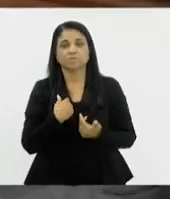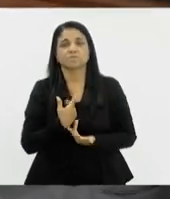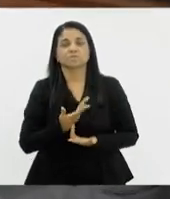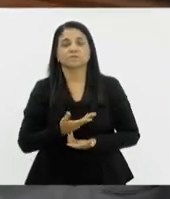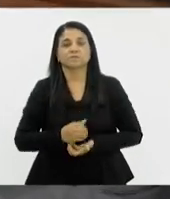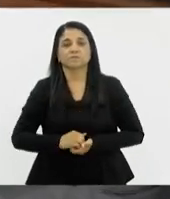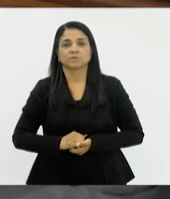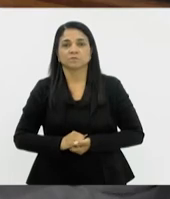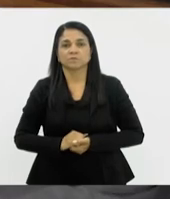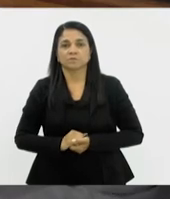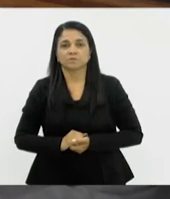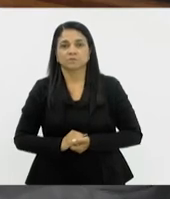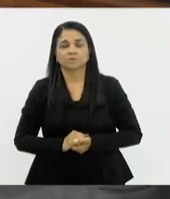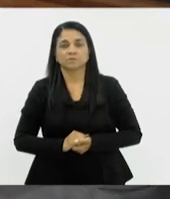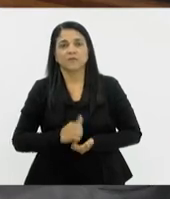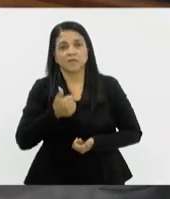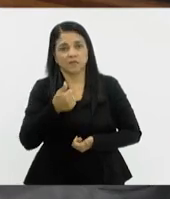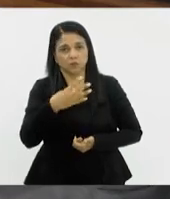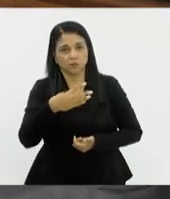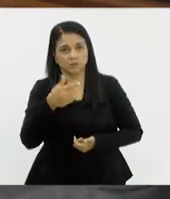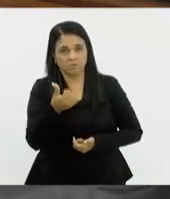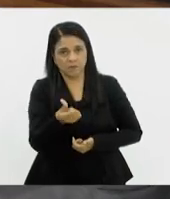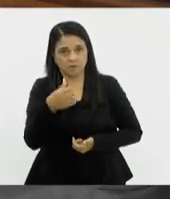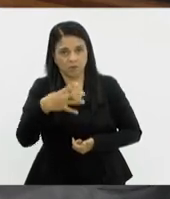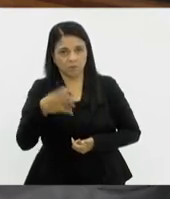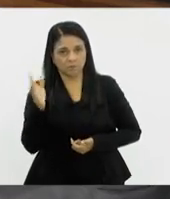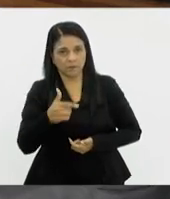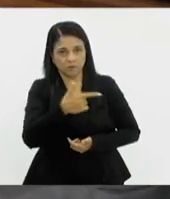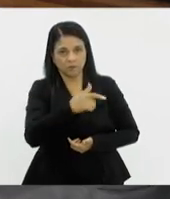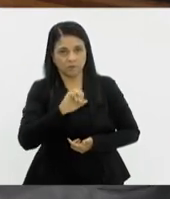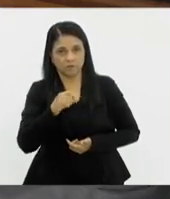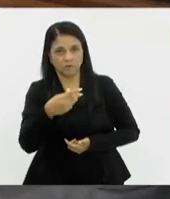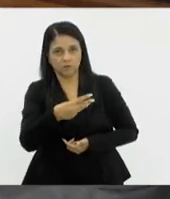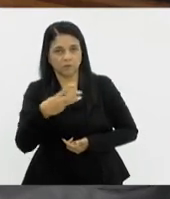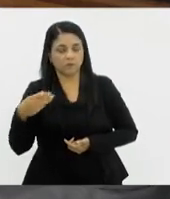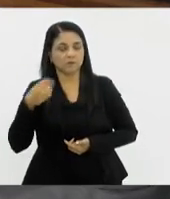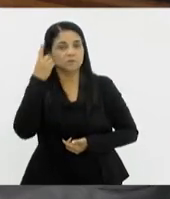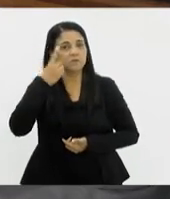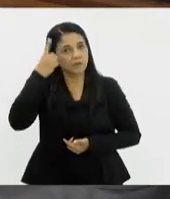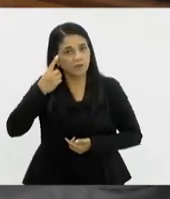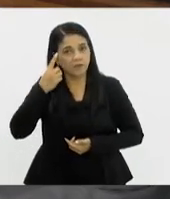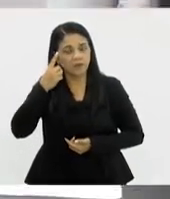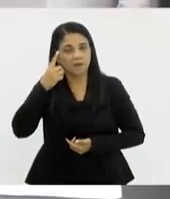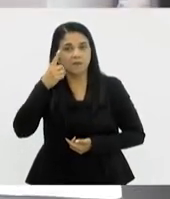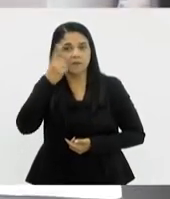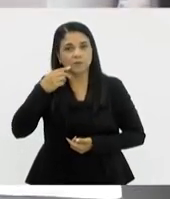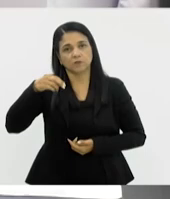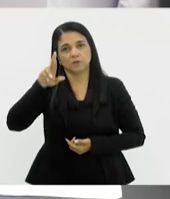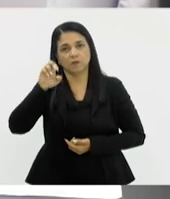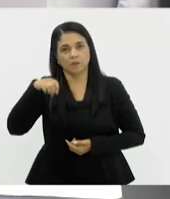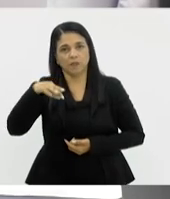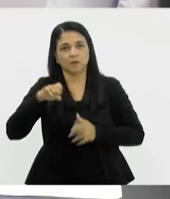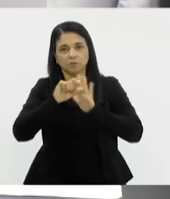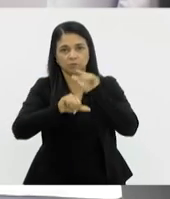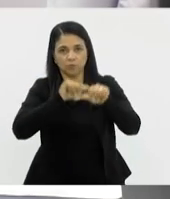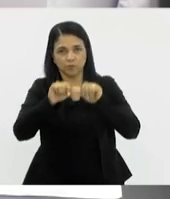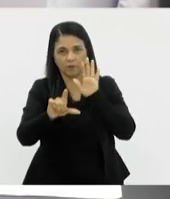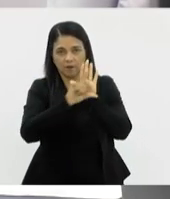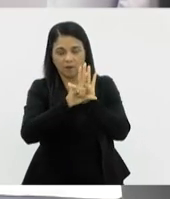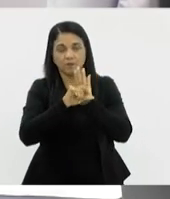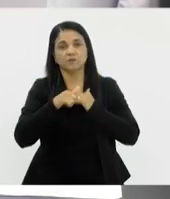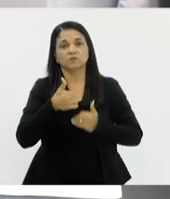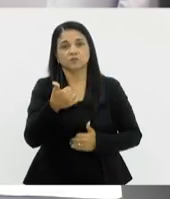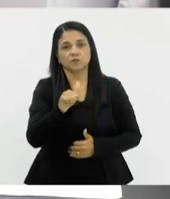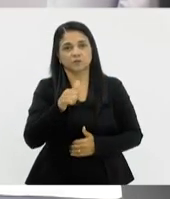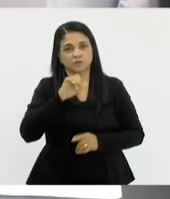13 da pauta. PL 1464 de 23, de autoria do deputado Renato Miranda, que altera a Lei 9.964, de 11 de janeiro de